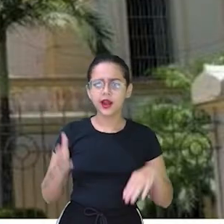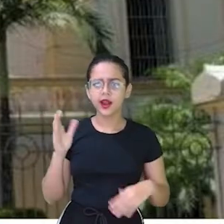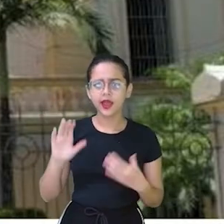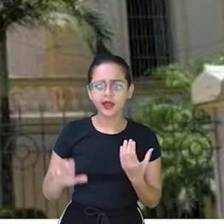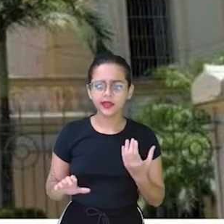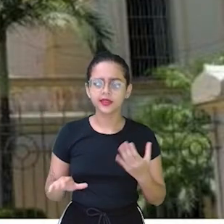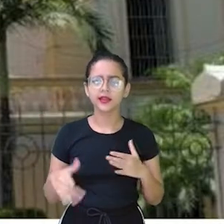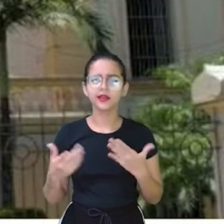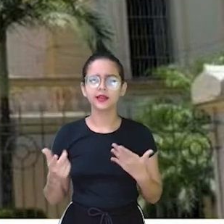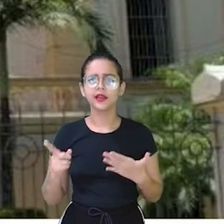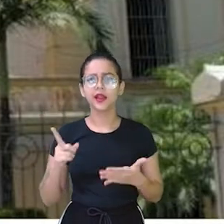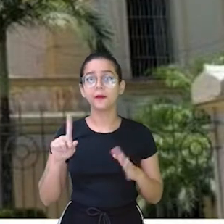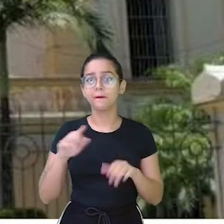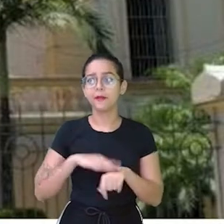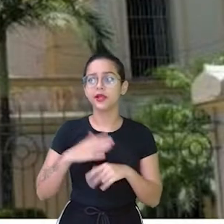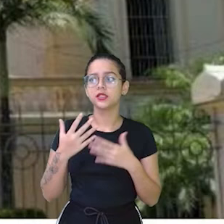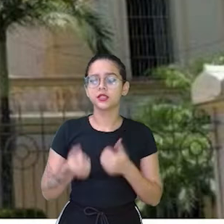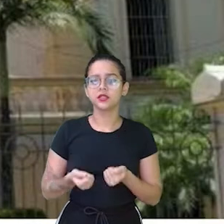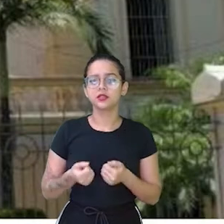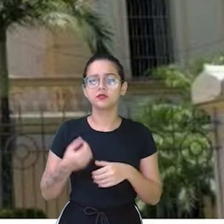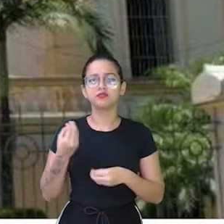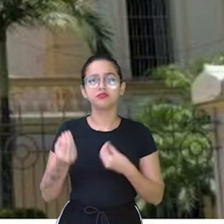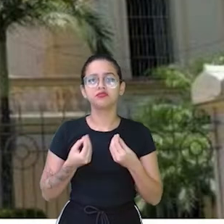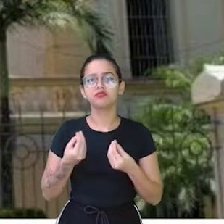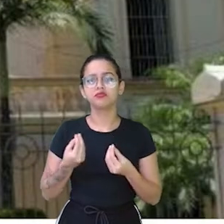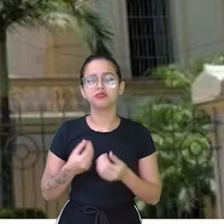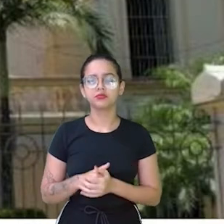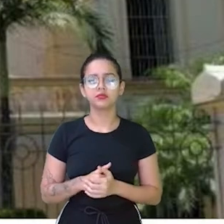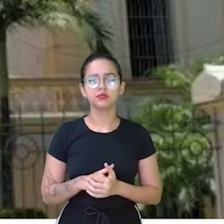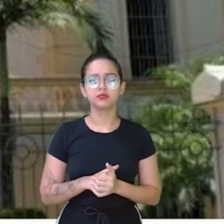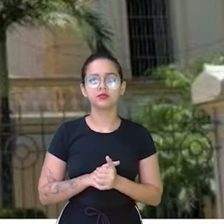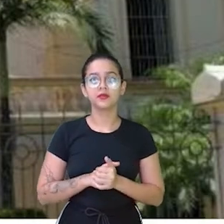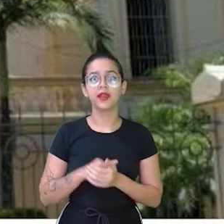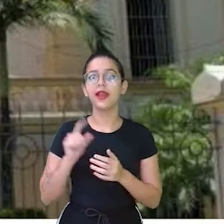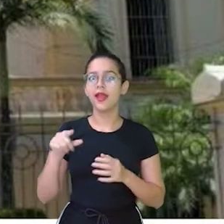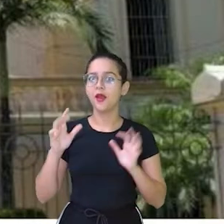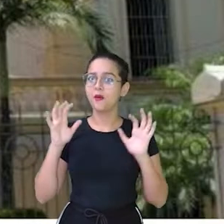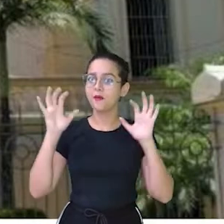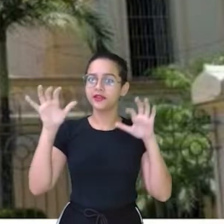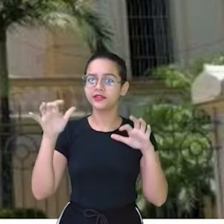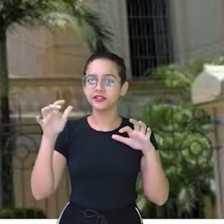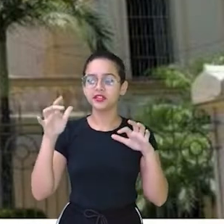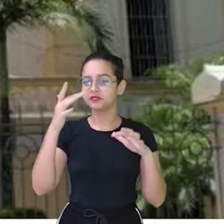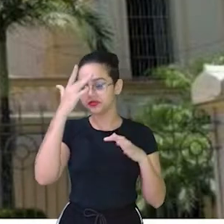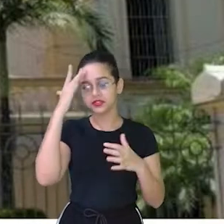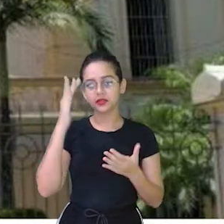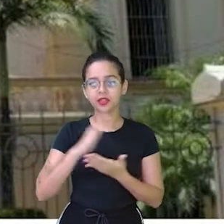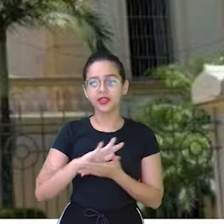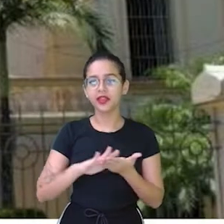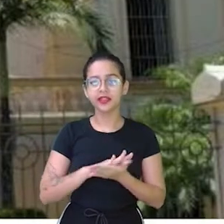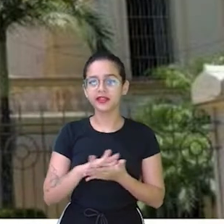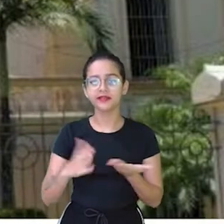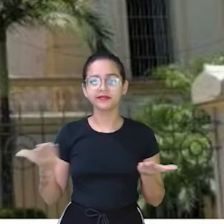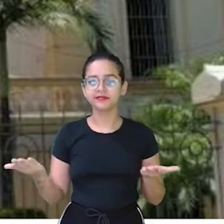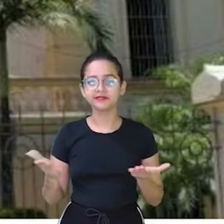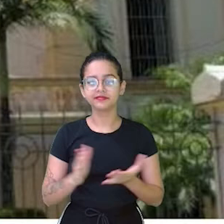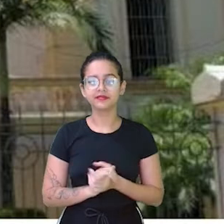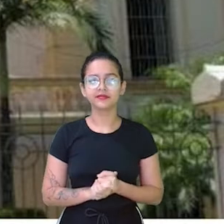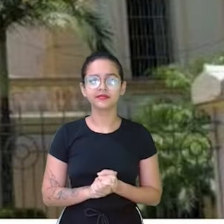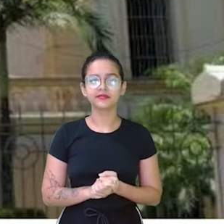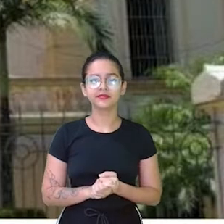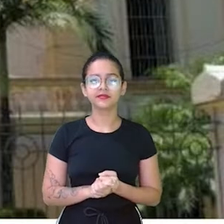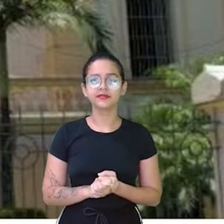versão que é a mais aceita. Bom, é aí que está o mistério. Nada liga o fantasma de Maria